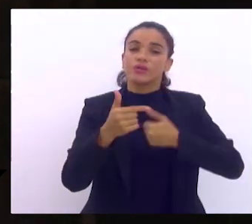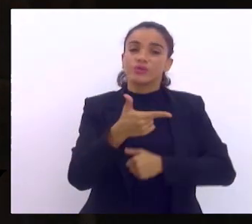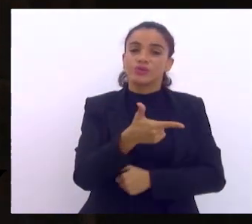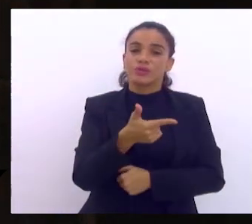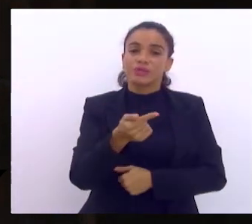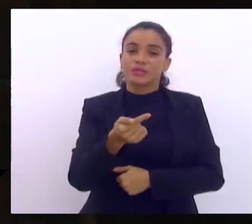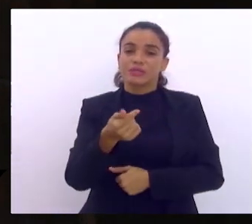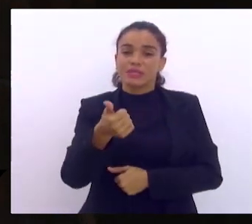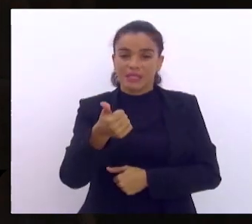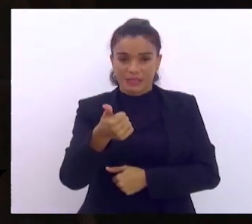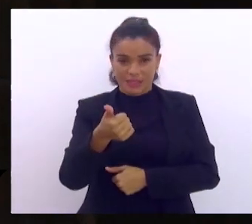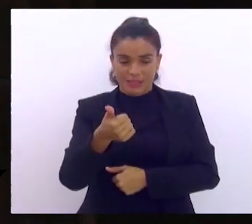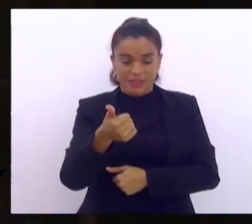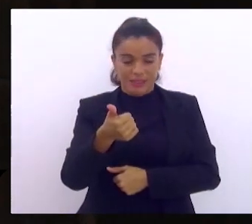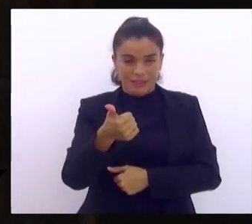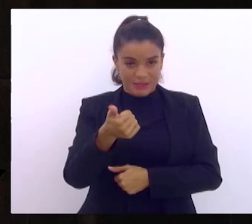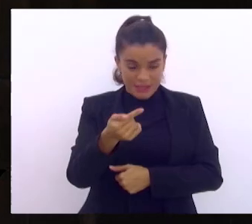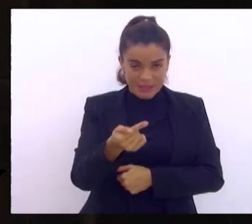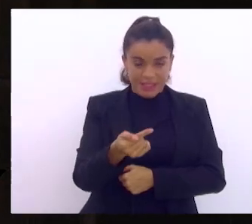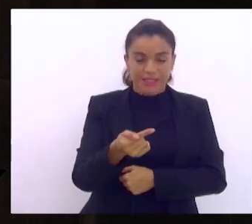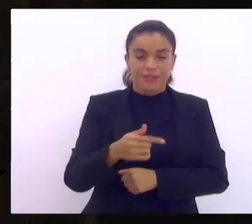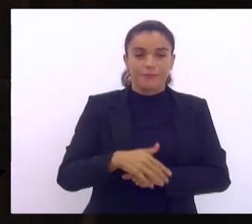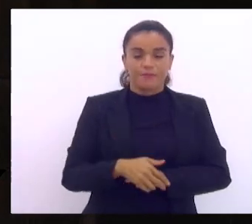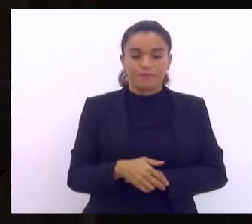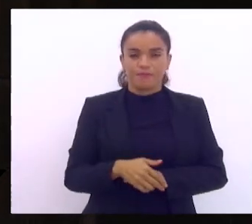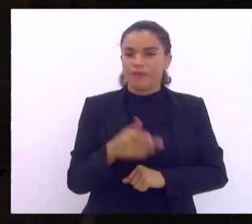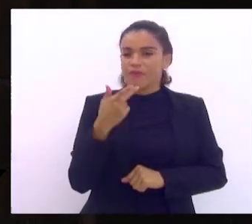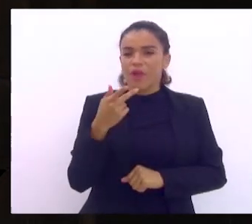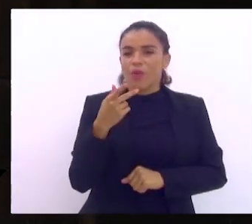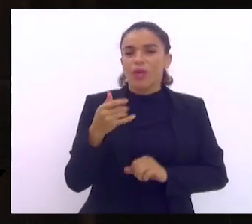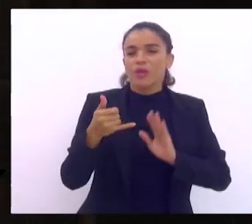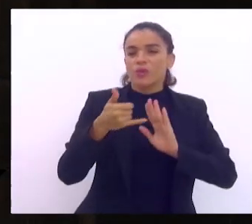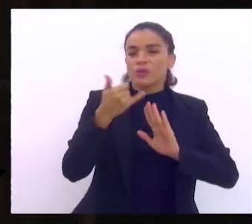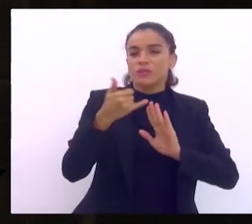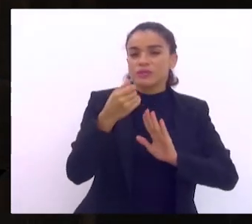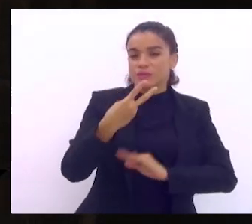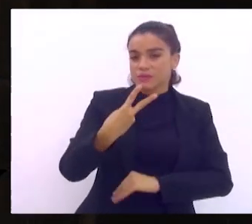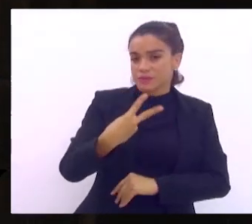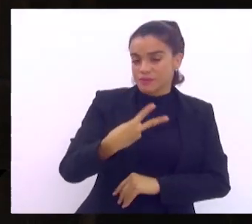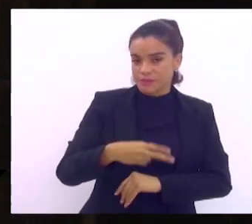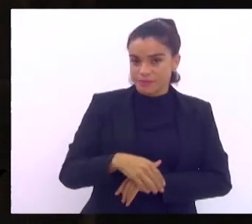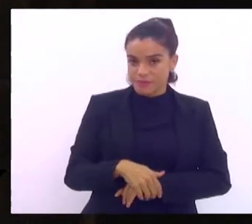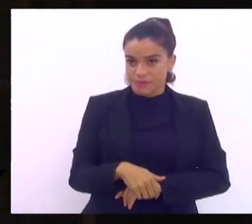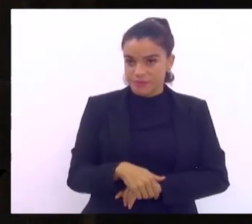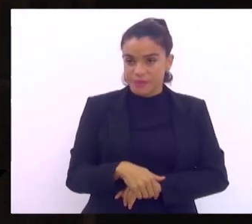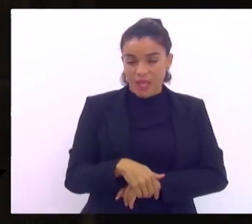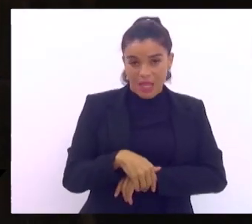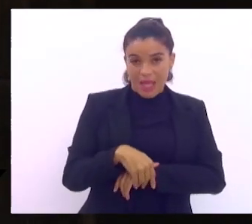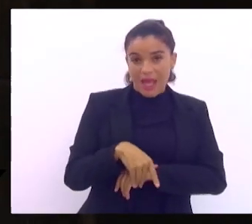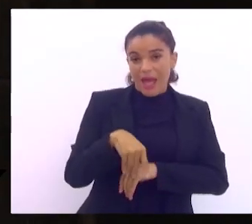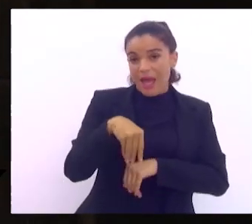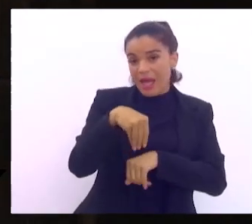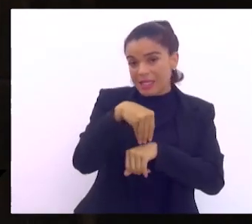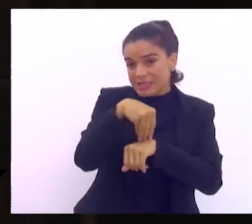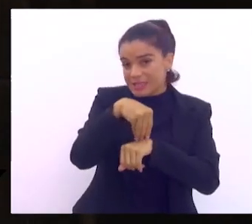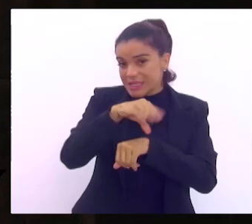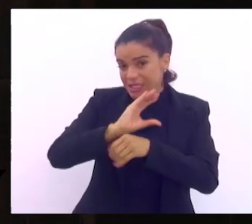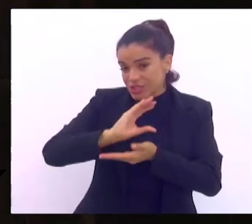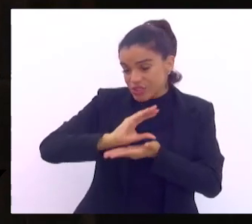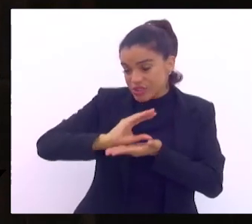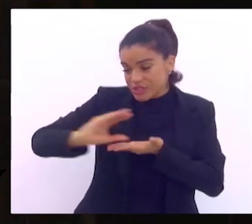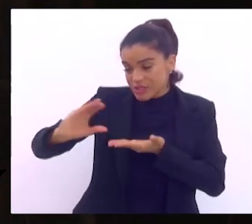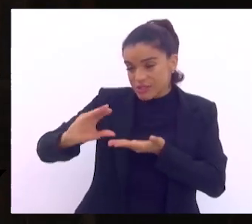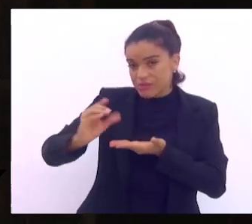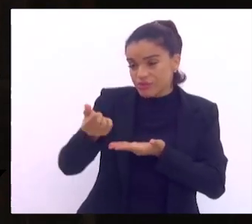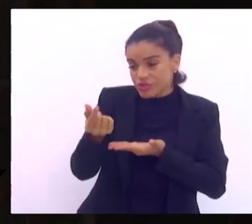Constituição, que ele diz, no inciso 2º, o seguinte: a destinação de recursos